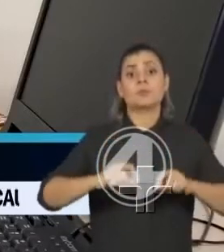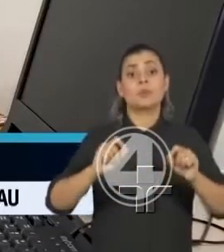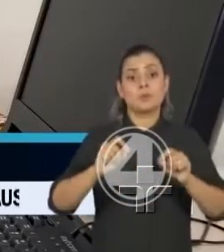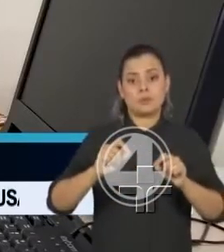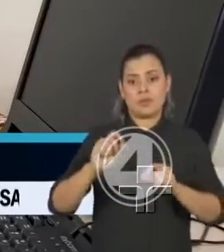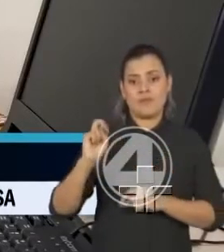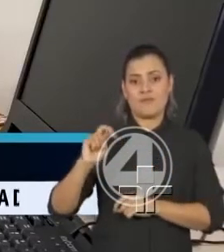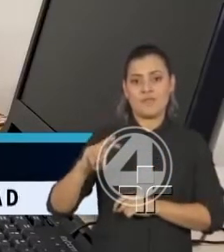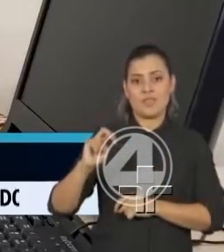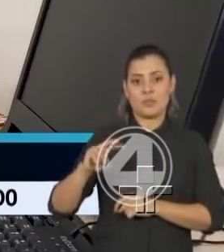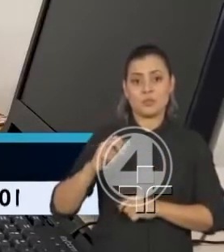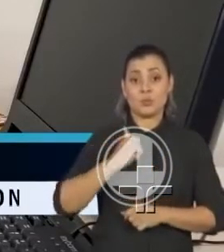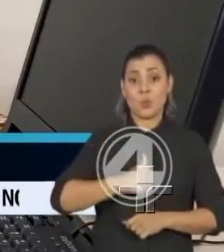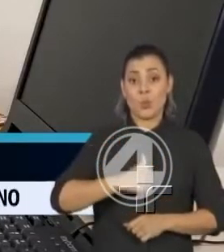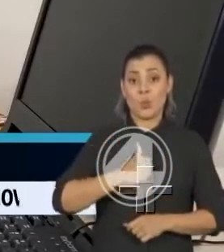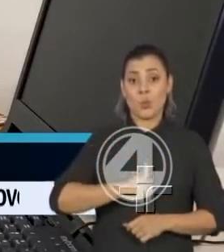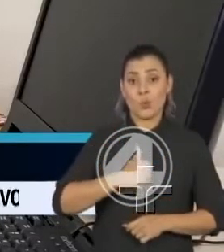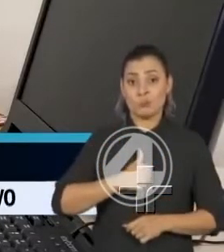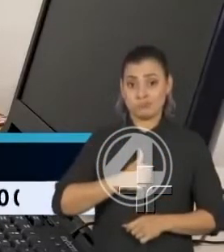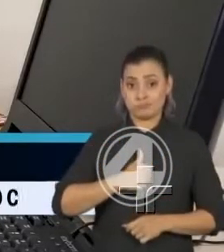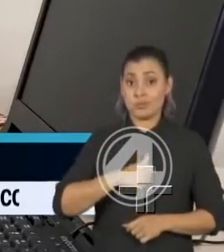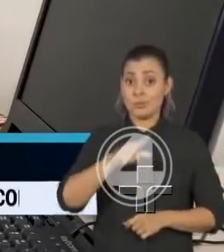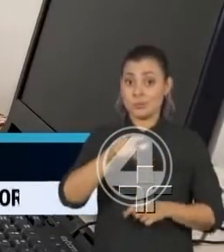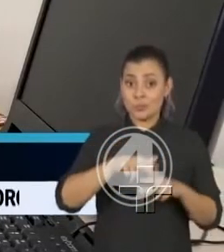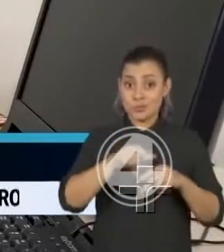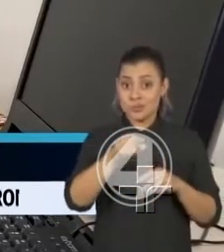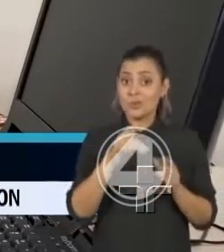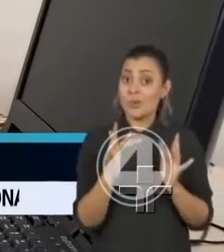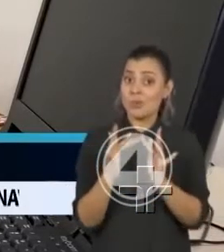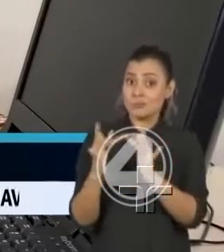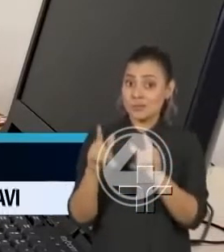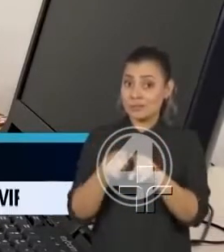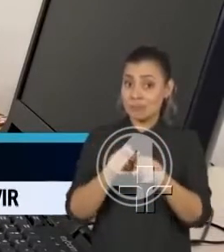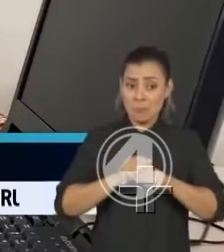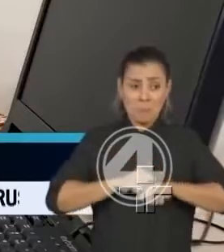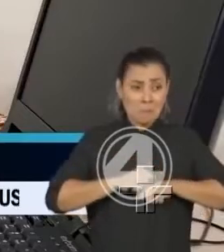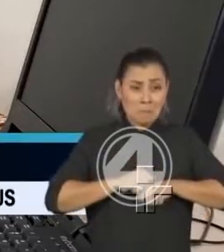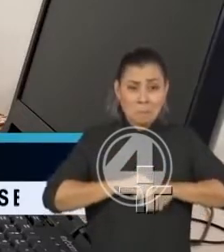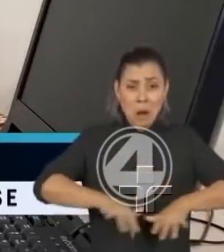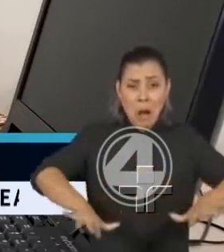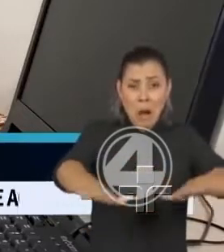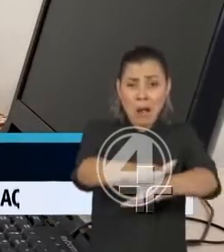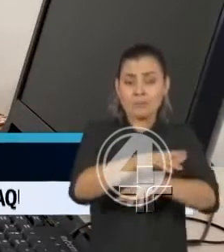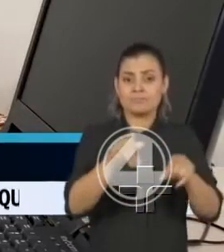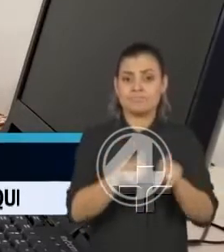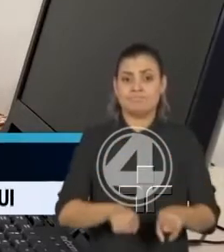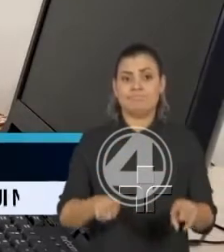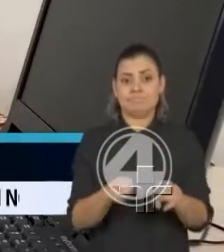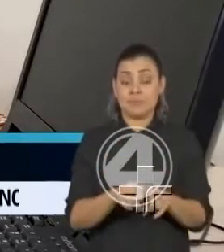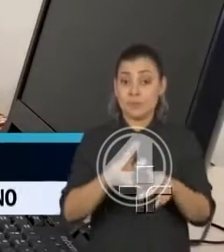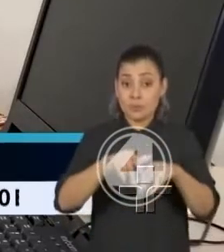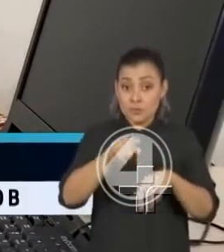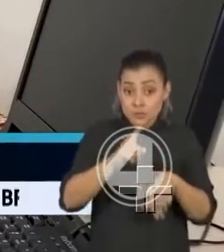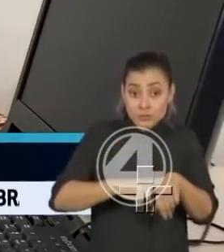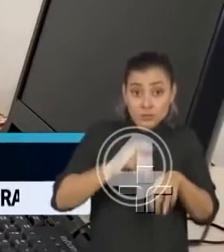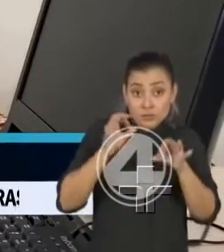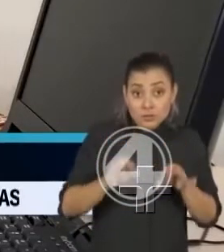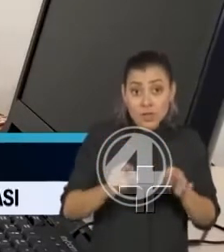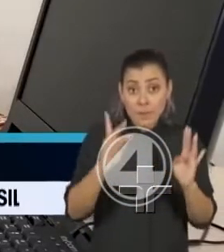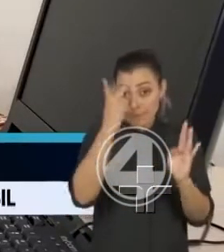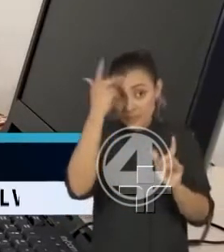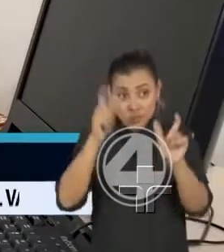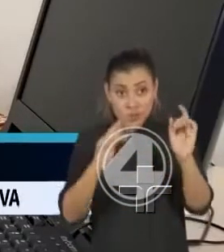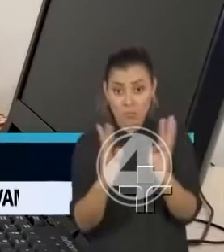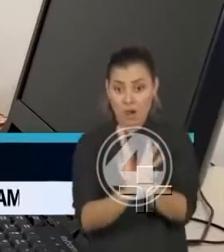do vírus está nas fezes e com isso você acaba tendo muito mais contaminação do ambiente então a hora que você tem muita gente